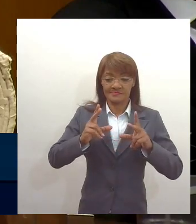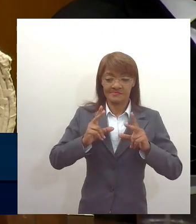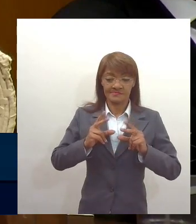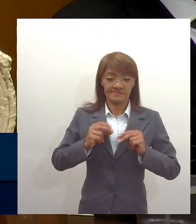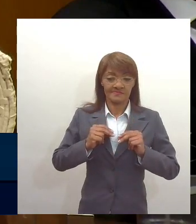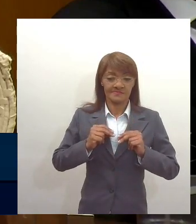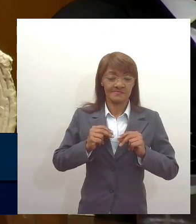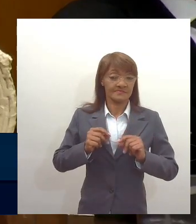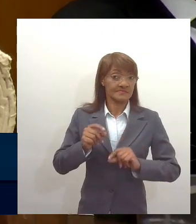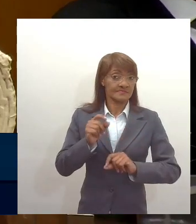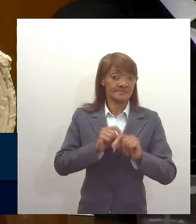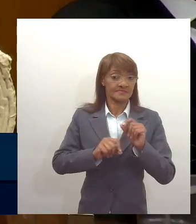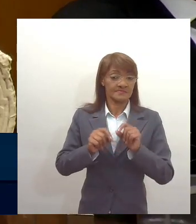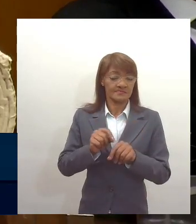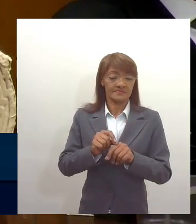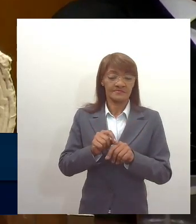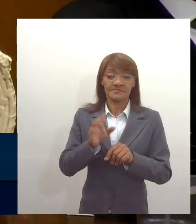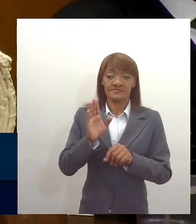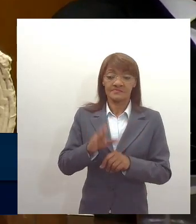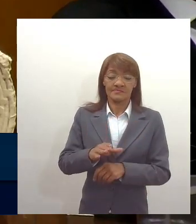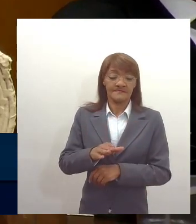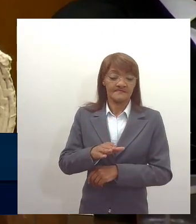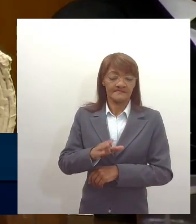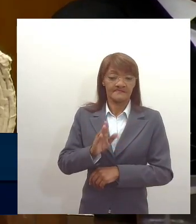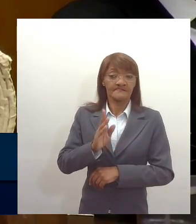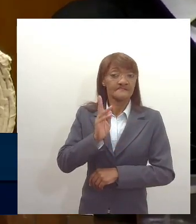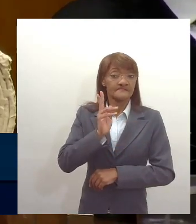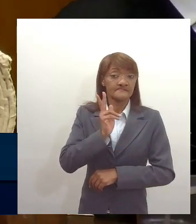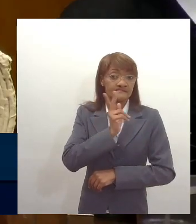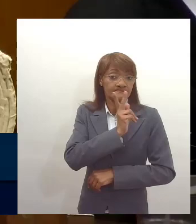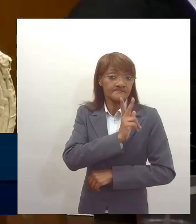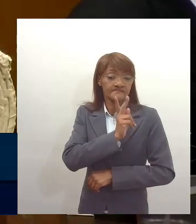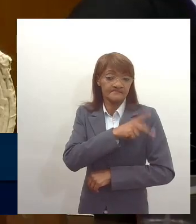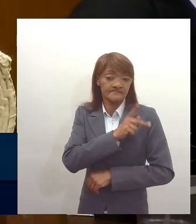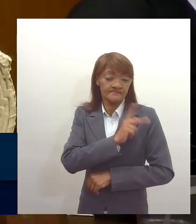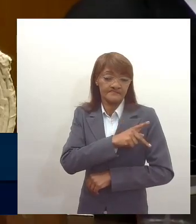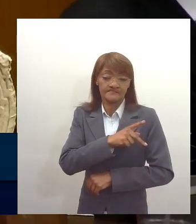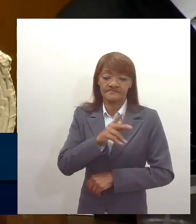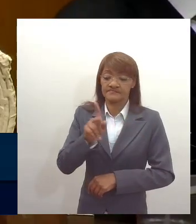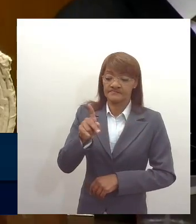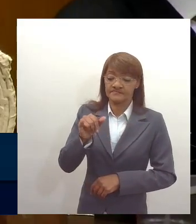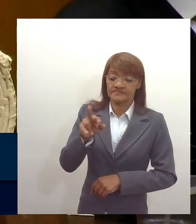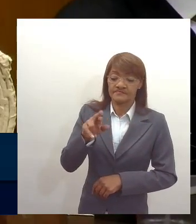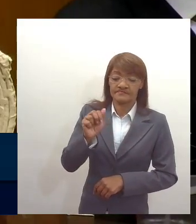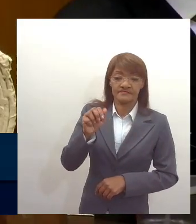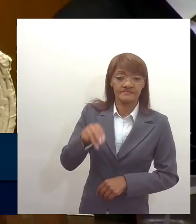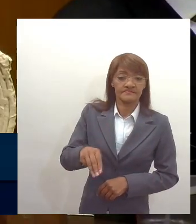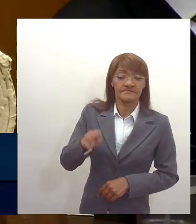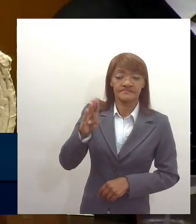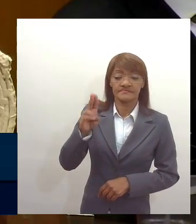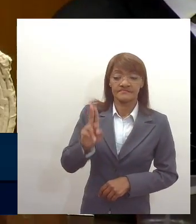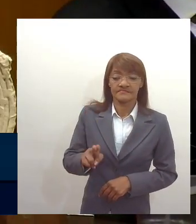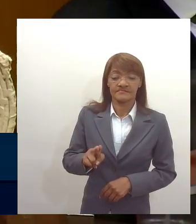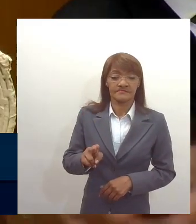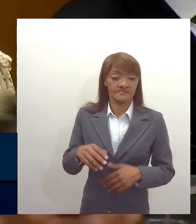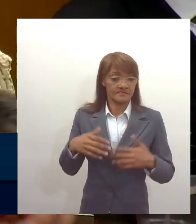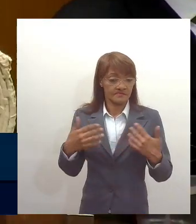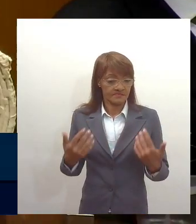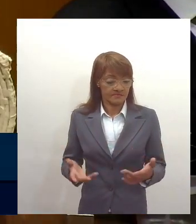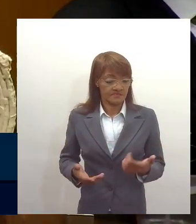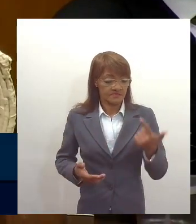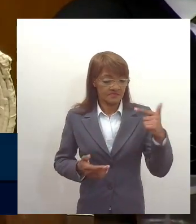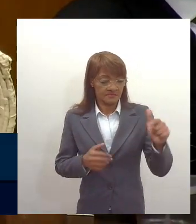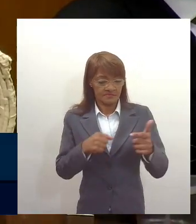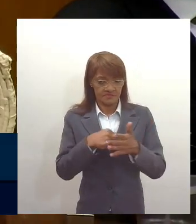Existe a comunidade quilombola Alagamar e esse assentamento. E outra reivindicação que eu vi agora no vídeo, se puder